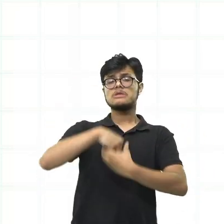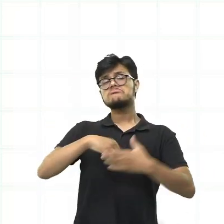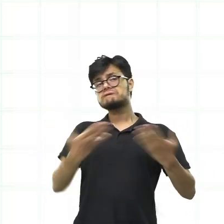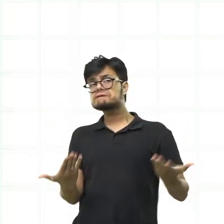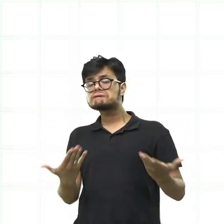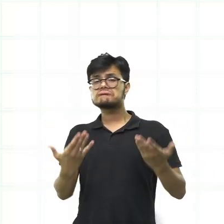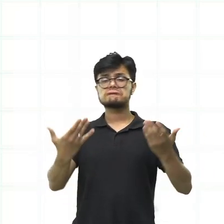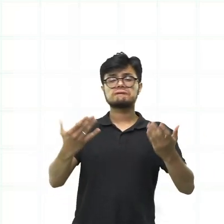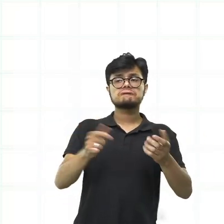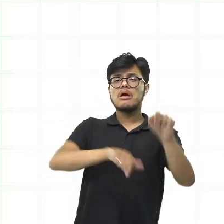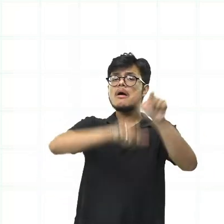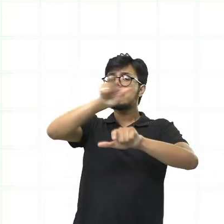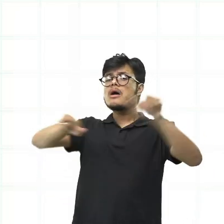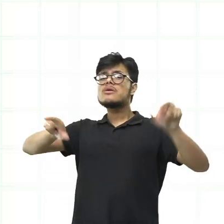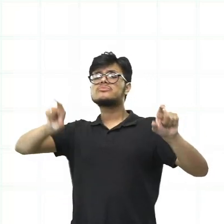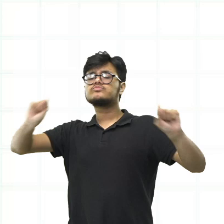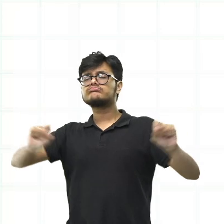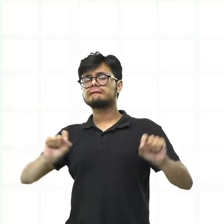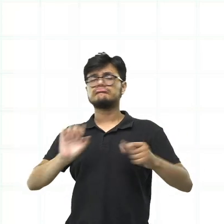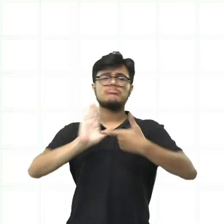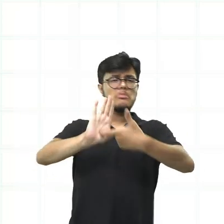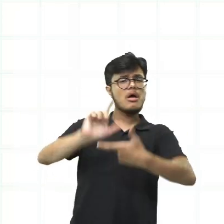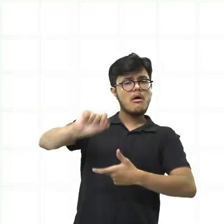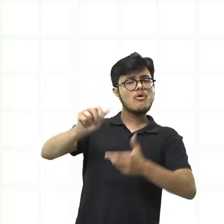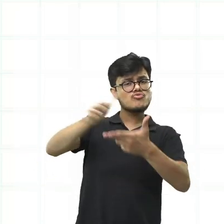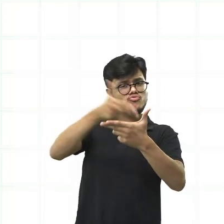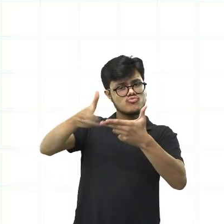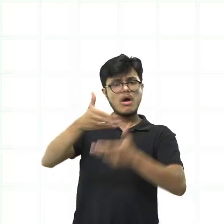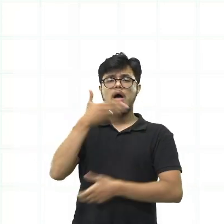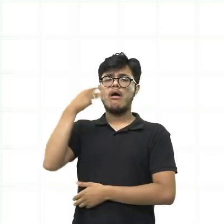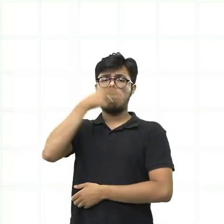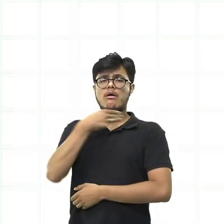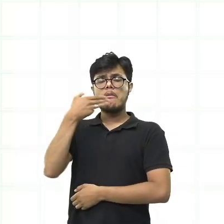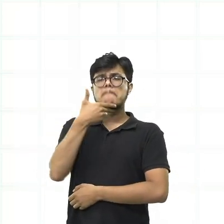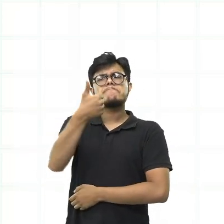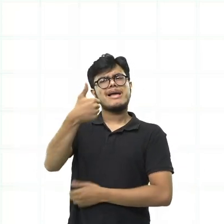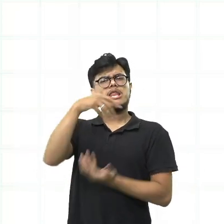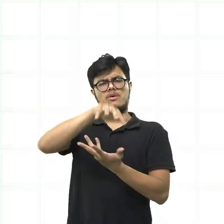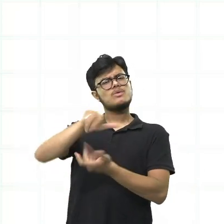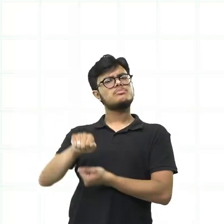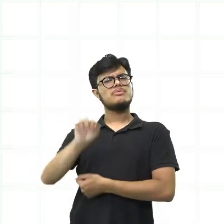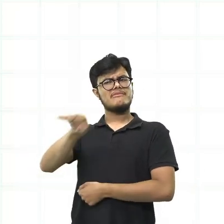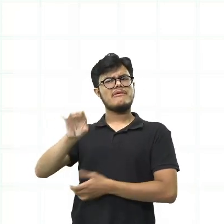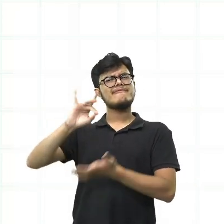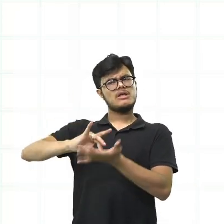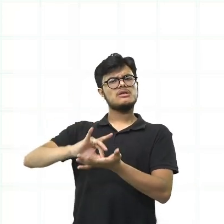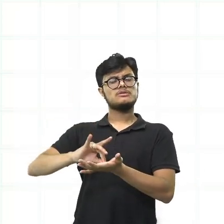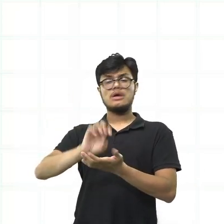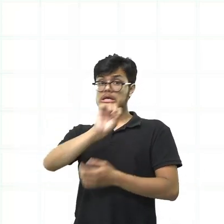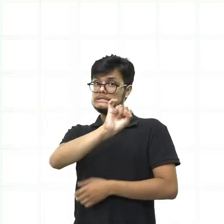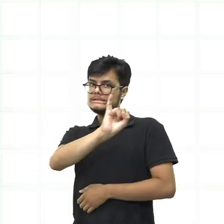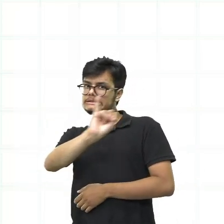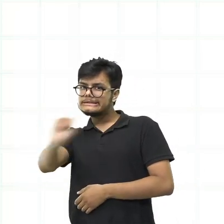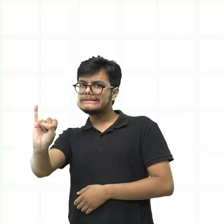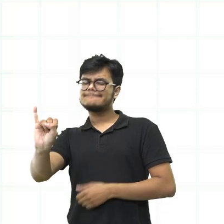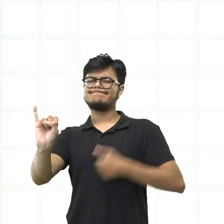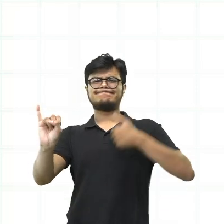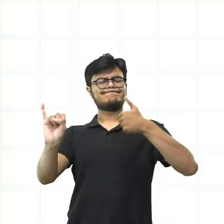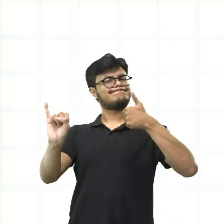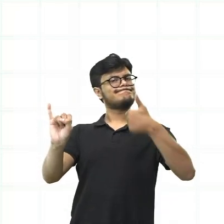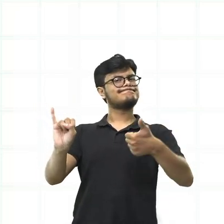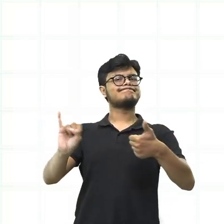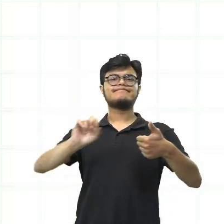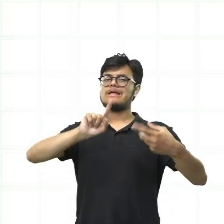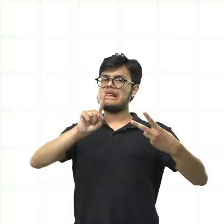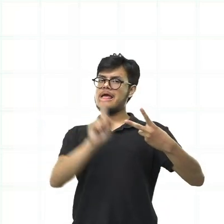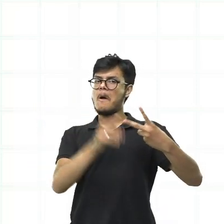pessoas indicaram o brigadeiro como o melhor doce do mundo. Se isso acontecesse, beleza, aí não seria